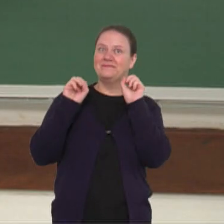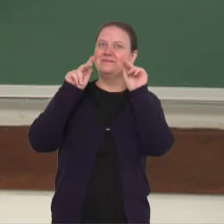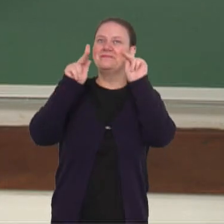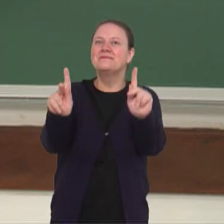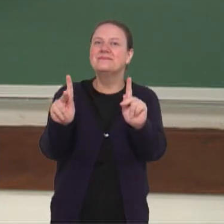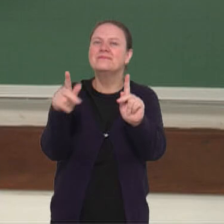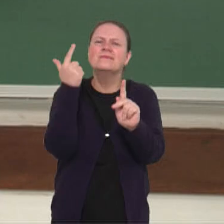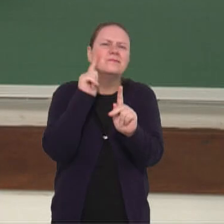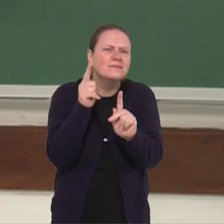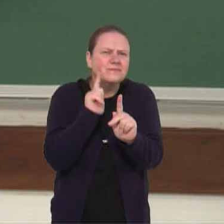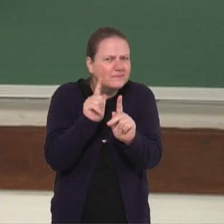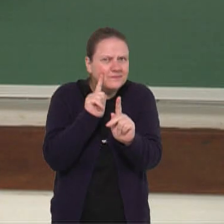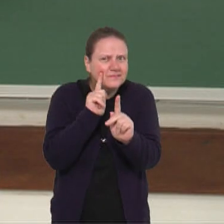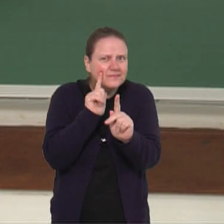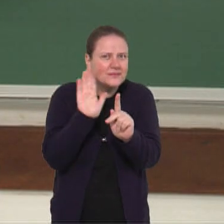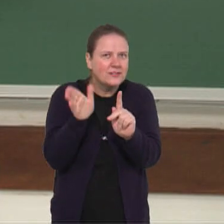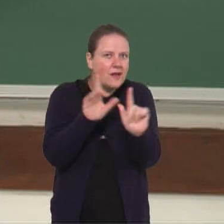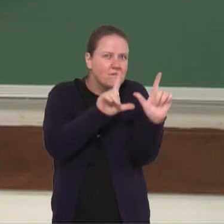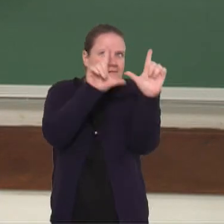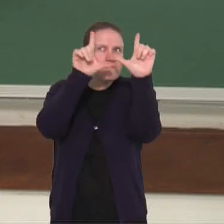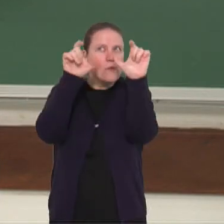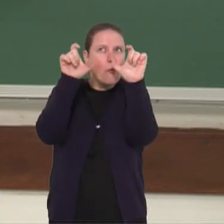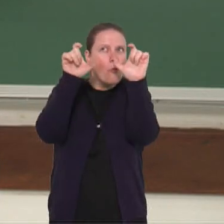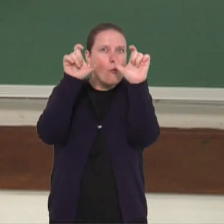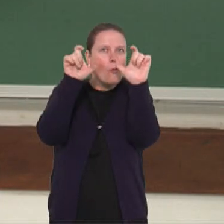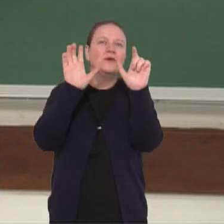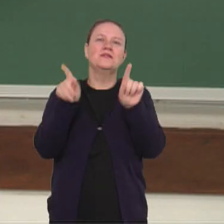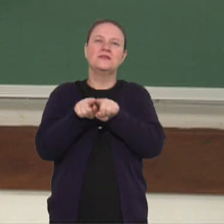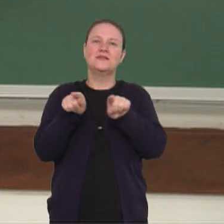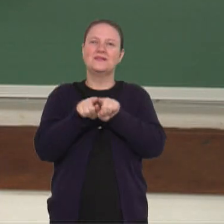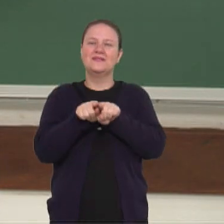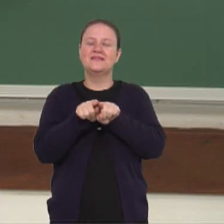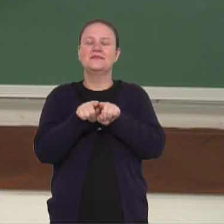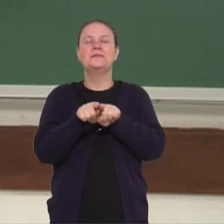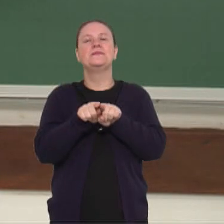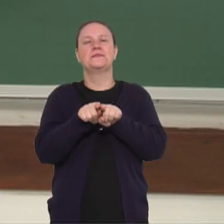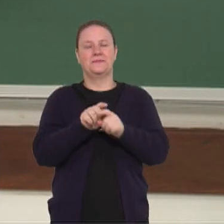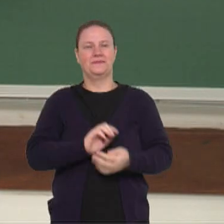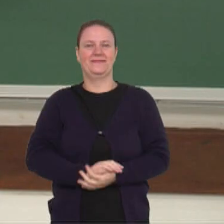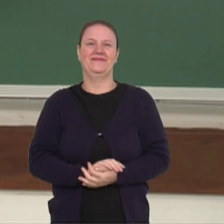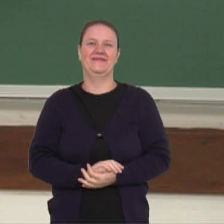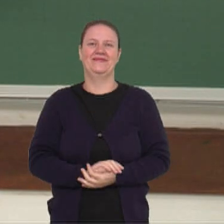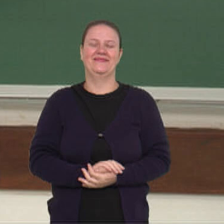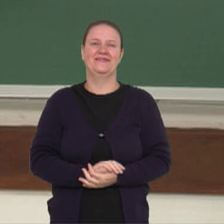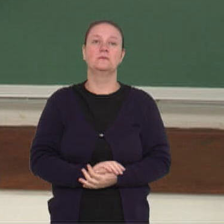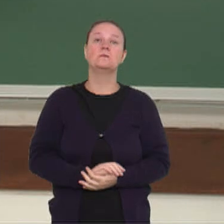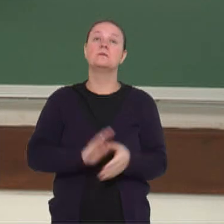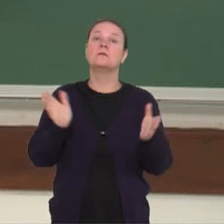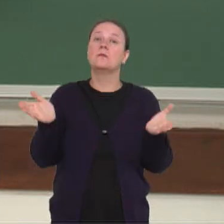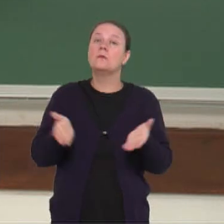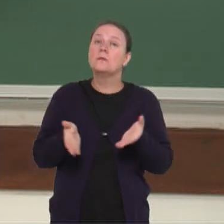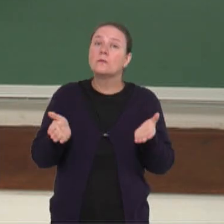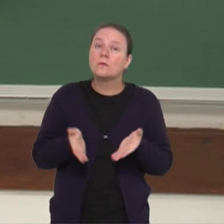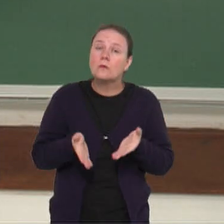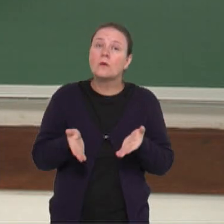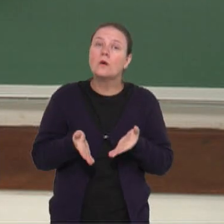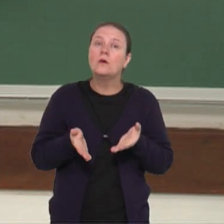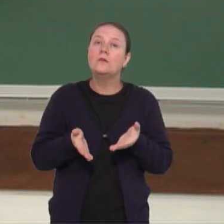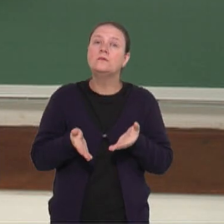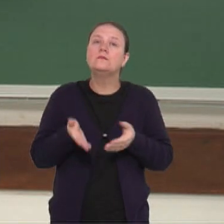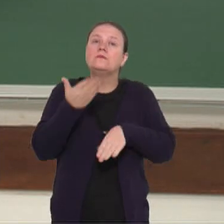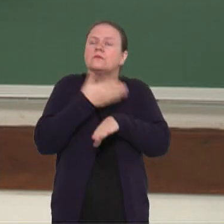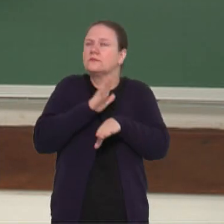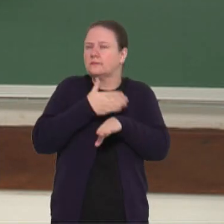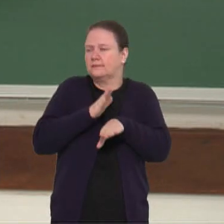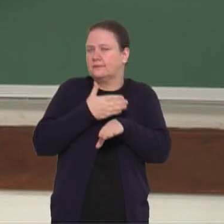Ok, conseguiram então gravar essas palavrinhas? Ok, agora eu tenho exercício para